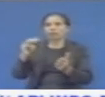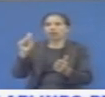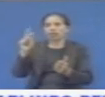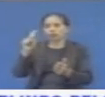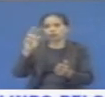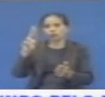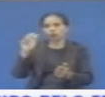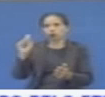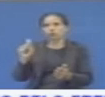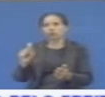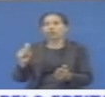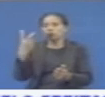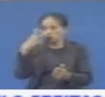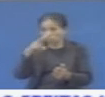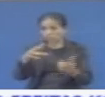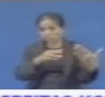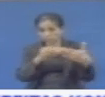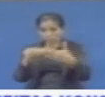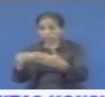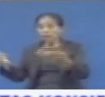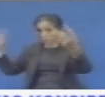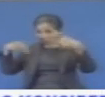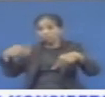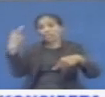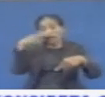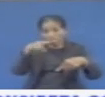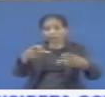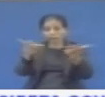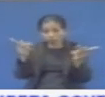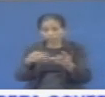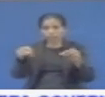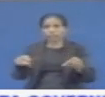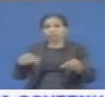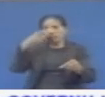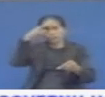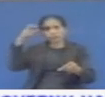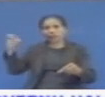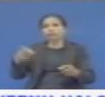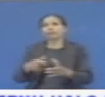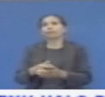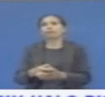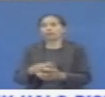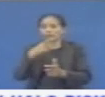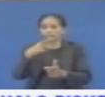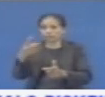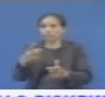sir nebane ne, tun diretamente mai are condições ne. Tamba hectar atun atet momos